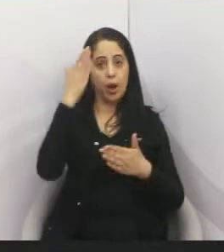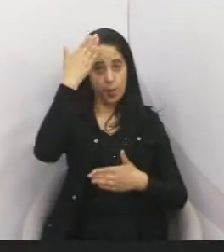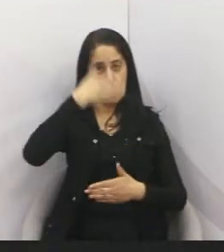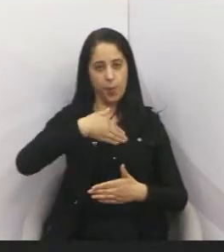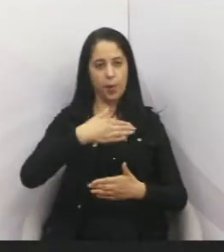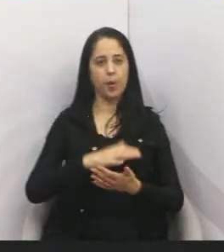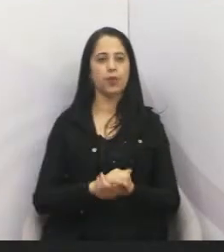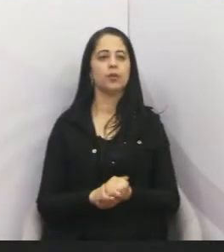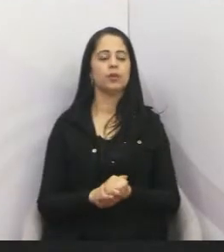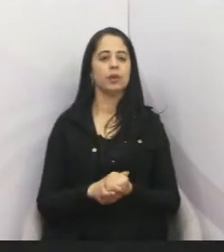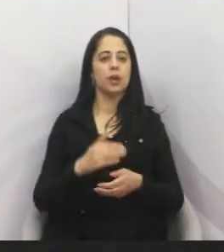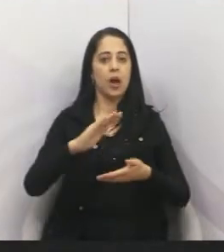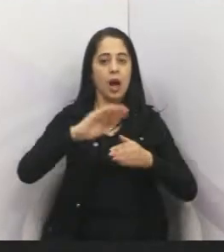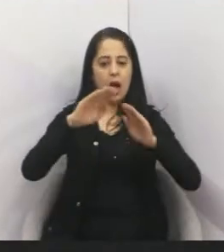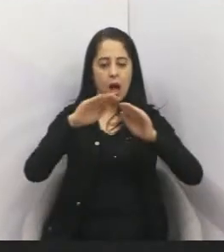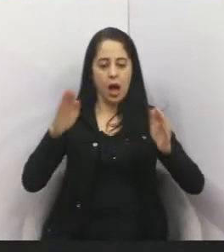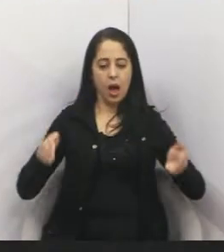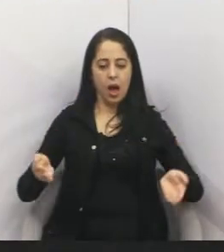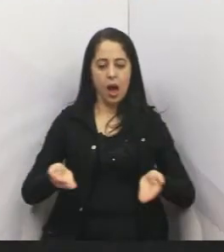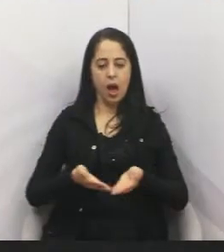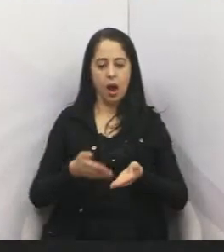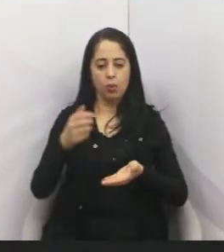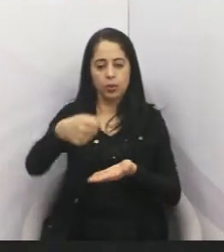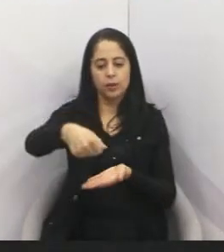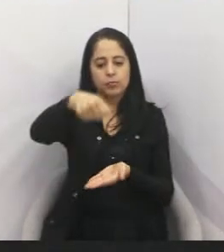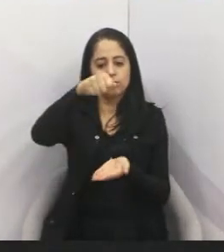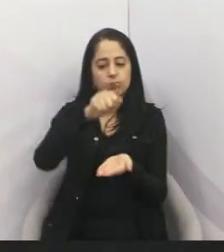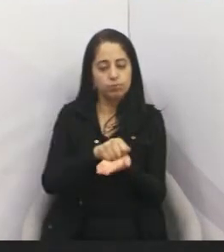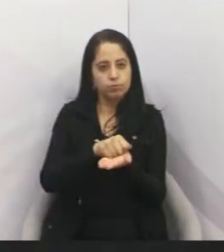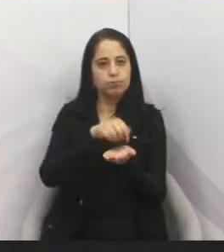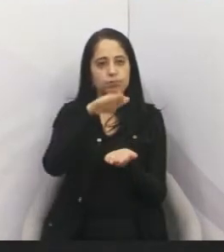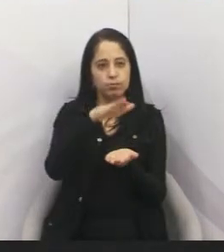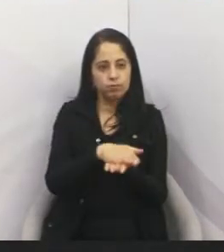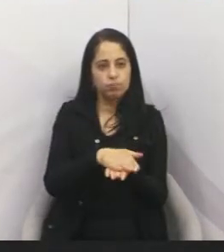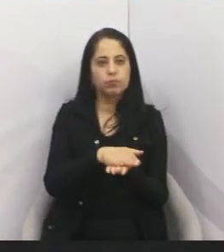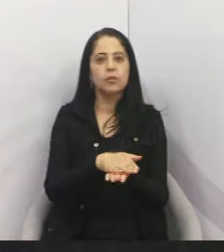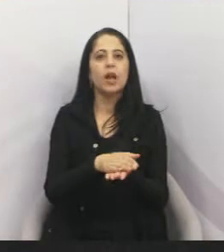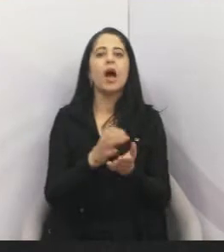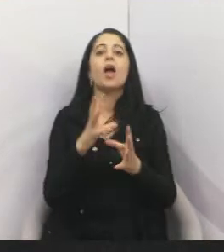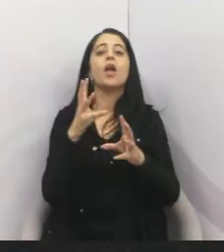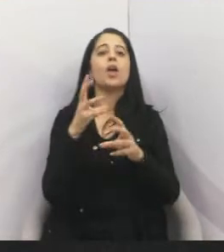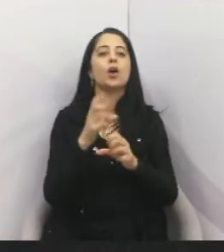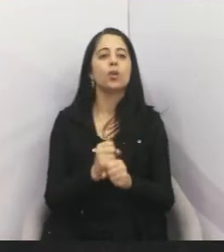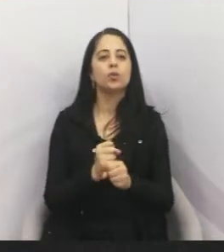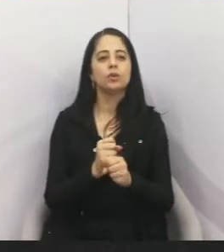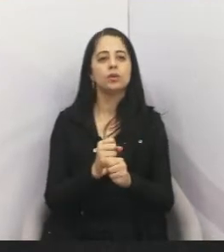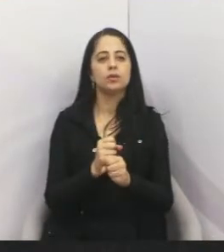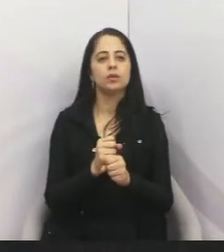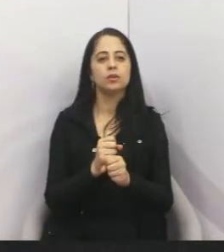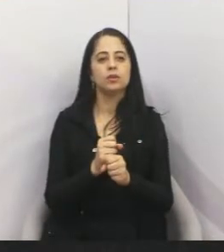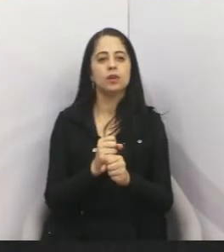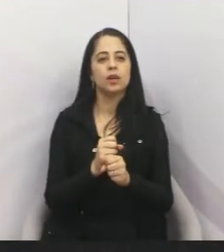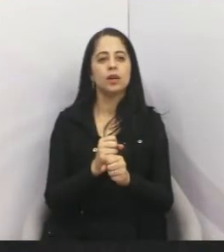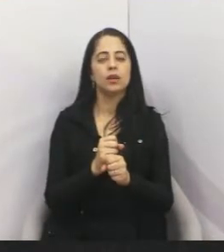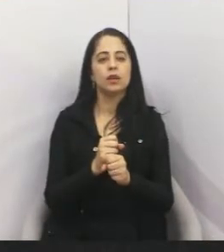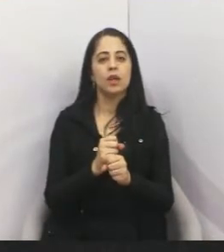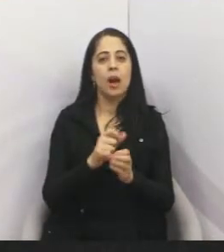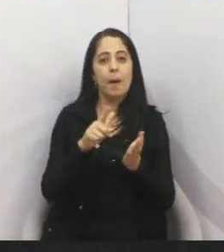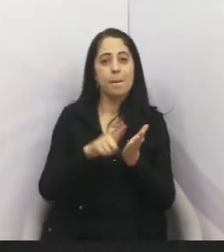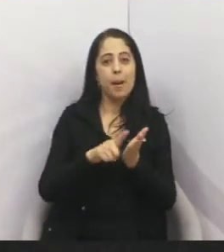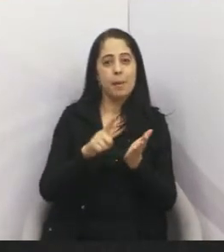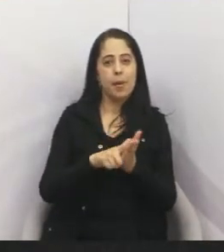eleitoral. Lacrada a urna, foram contadas as cédulas de votação não utilizadas, restando a quantia de